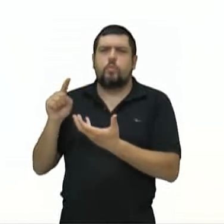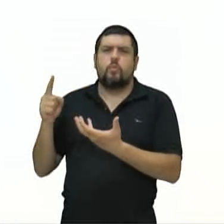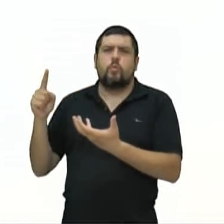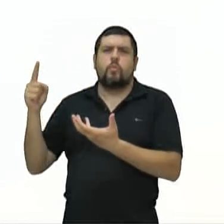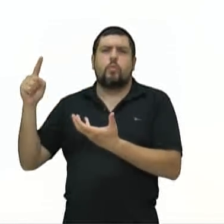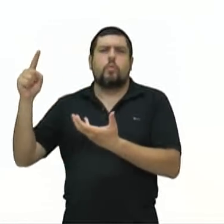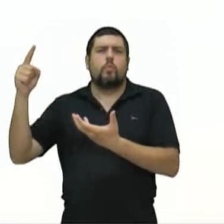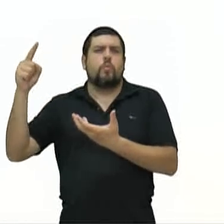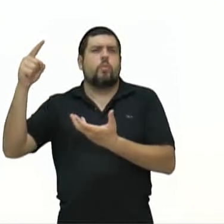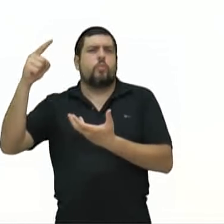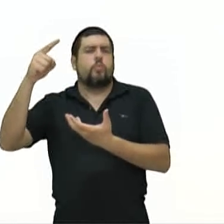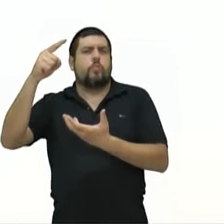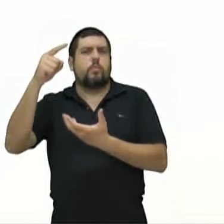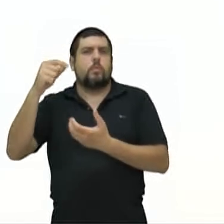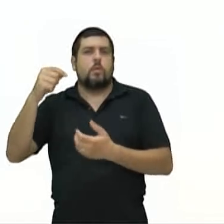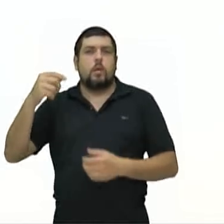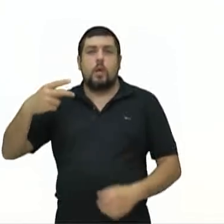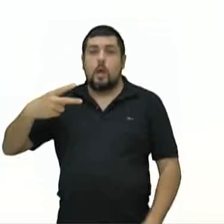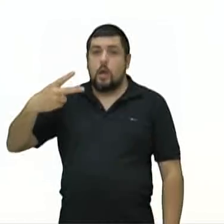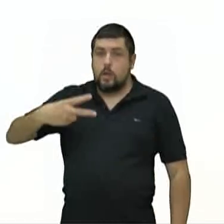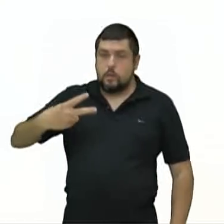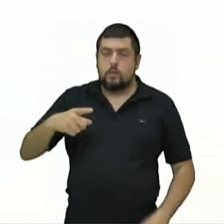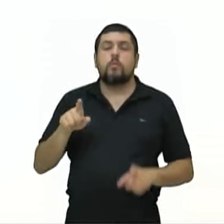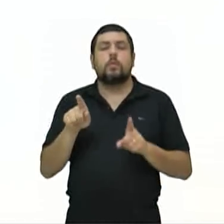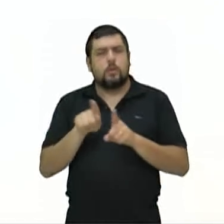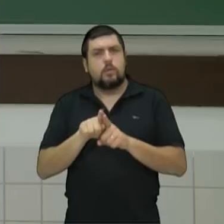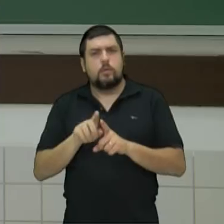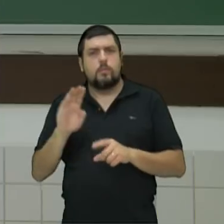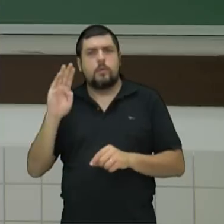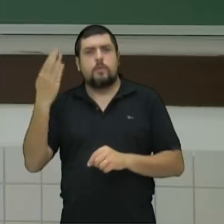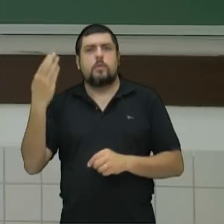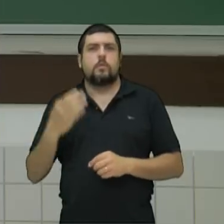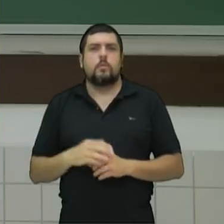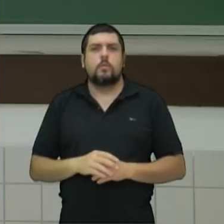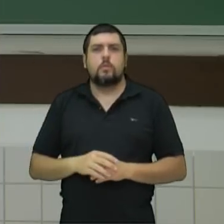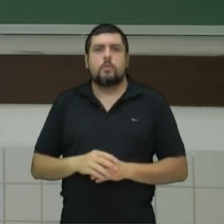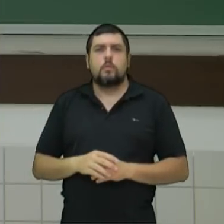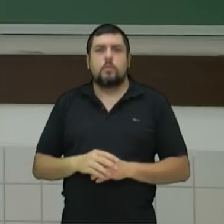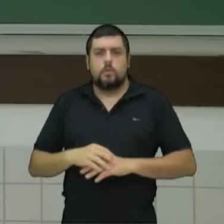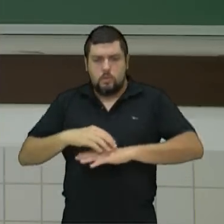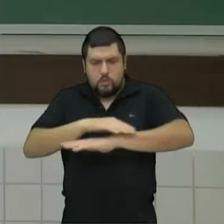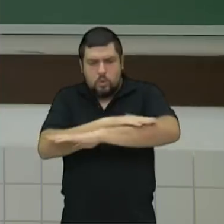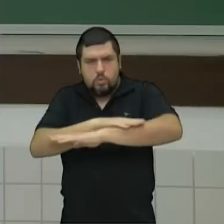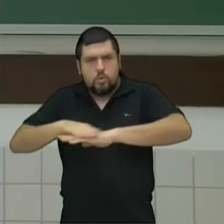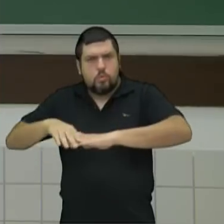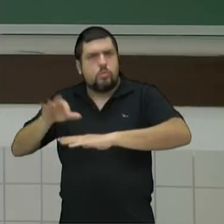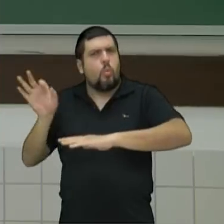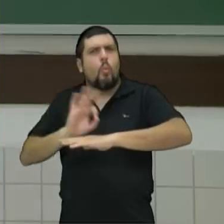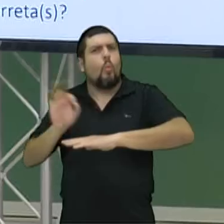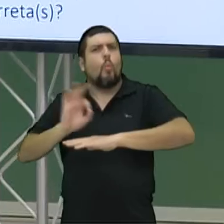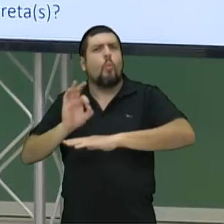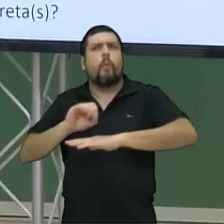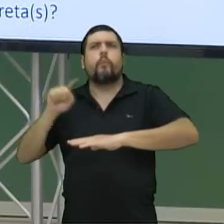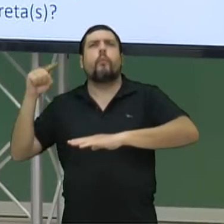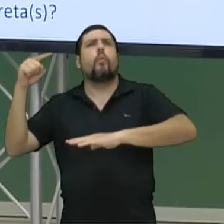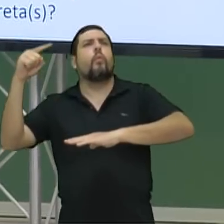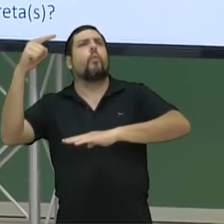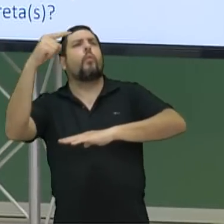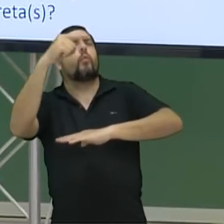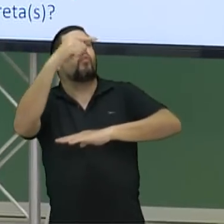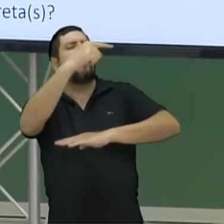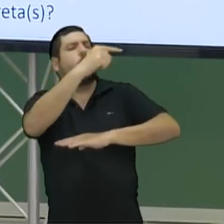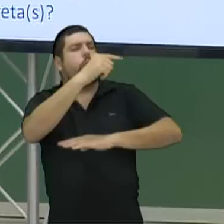2 também ela é falsa. Certo? Se fosse assim, os foguetes eles não conseguiriam acelerar, né, espaço afora.